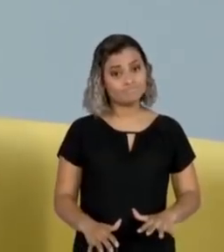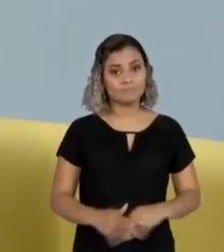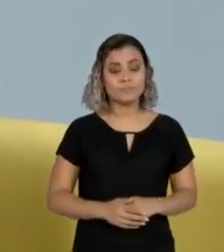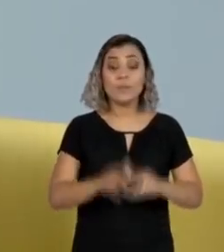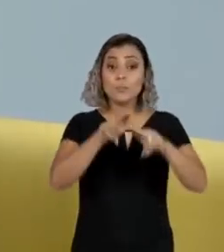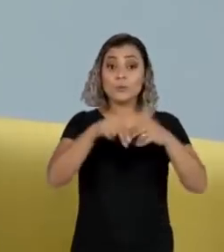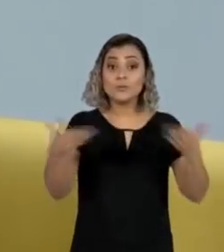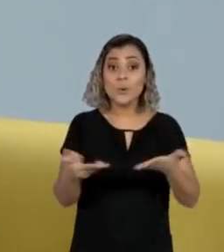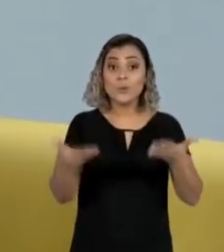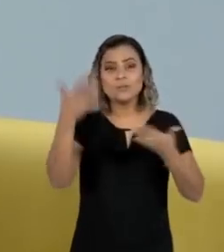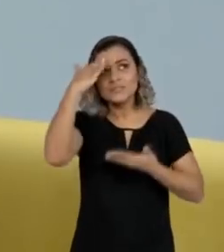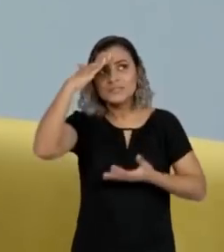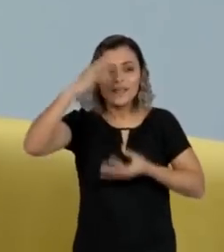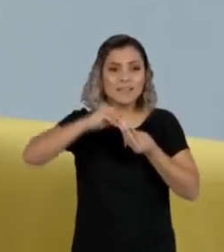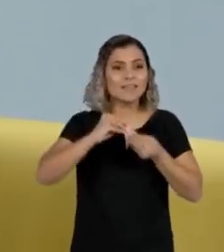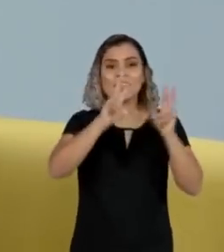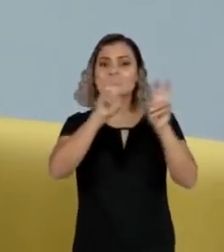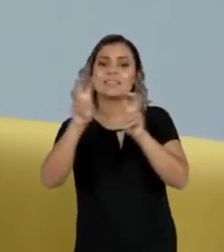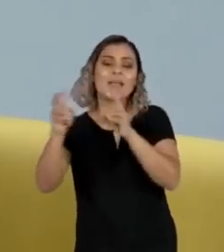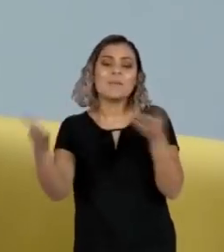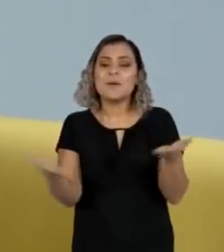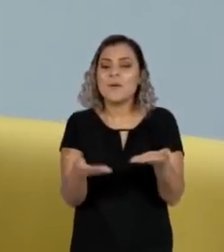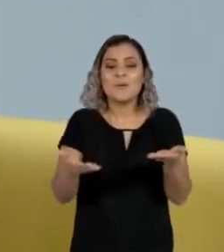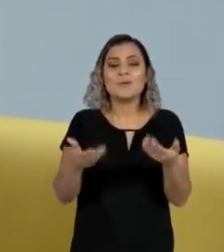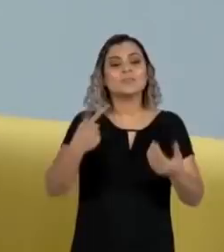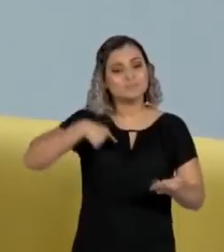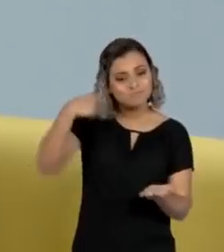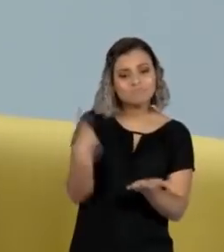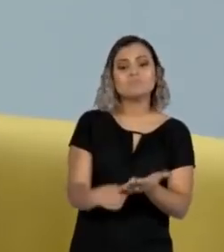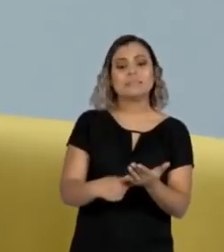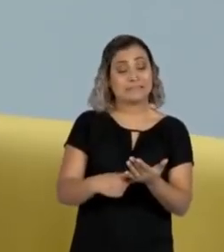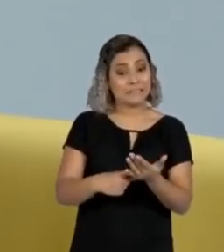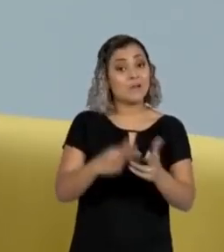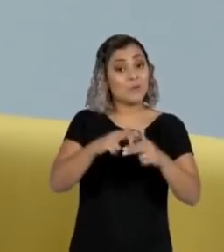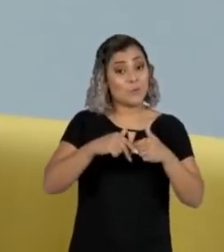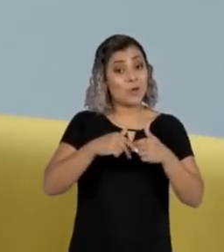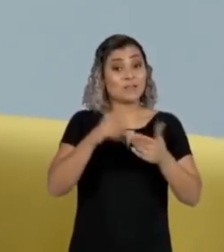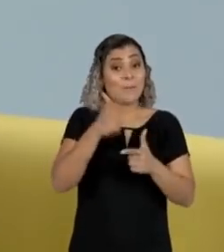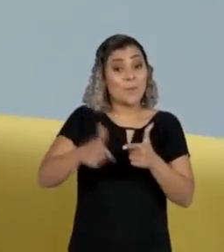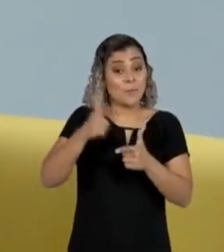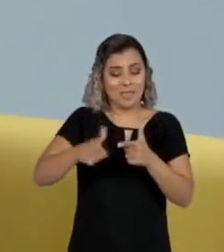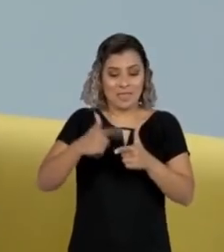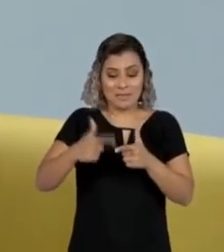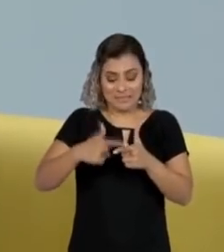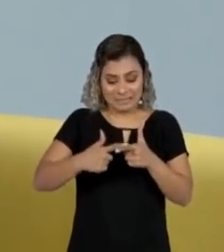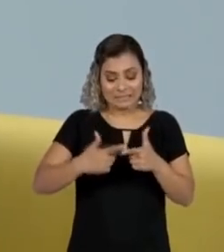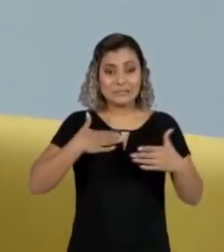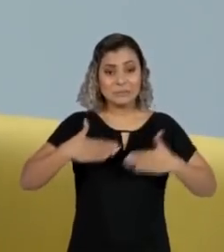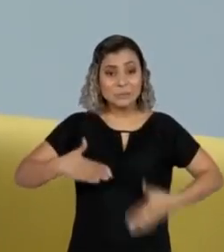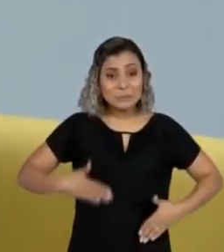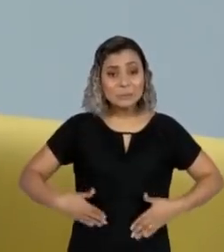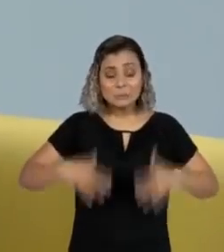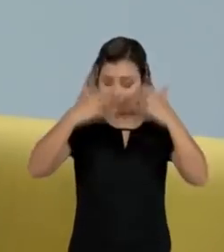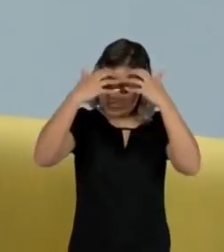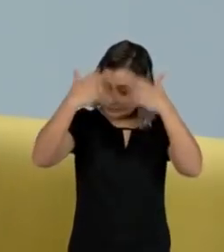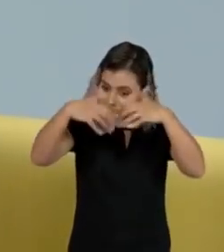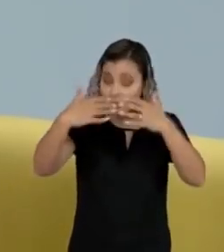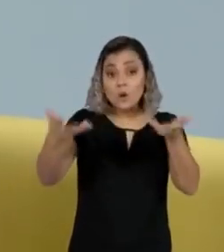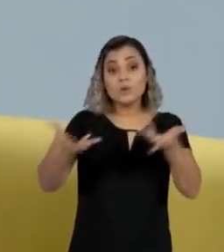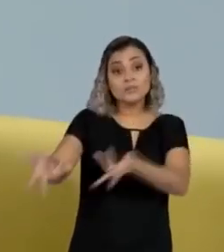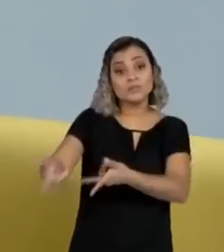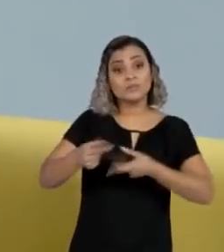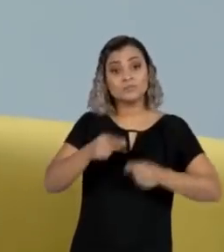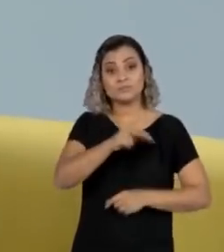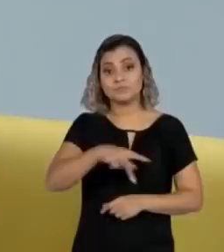nos ajudar a entender os motivos que levam ao comprometimento físico e mental por causa das relações do trabalho, nós convidamos